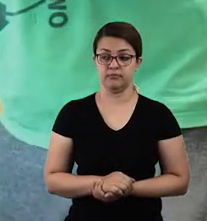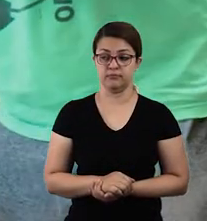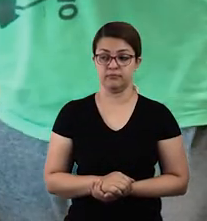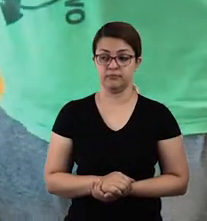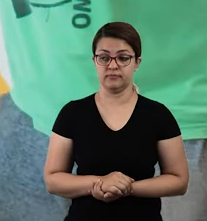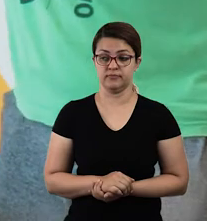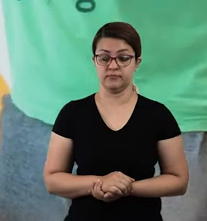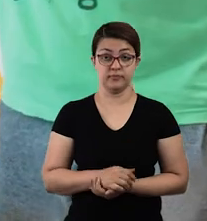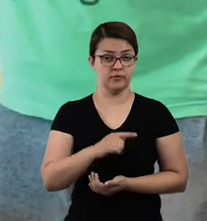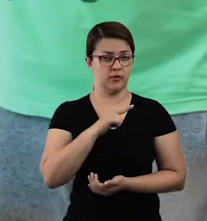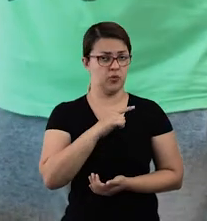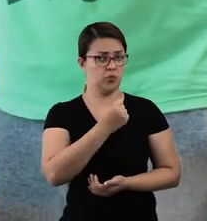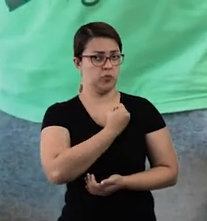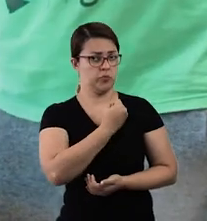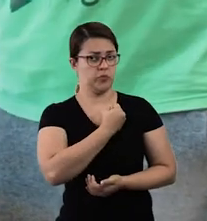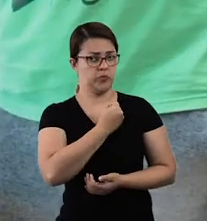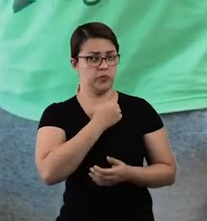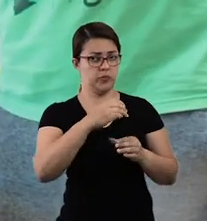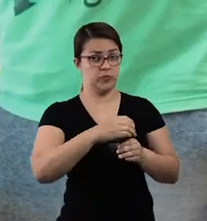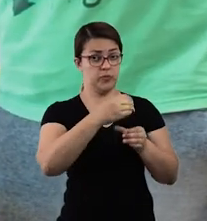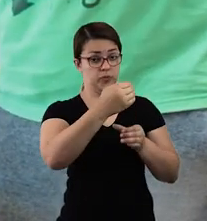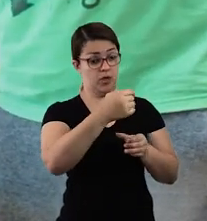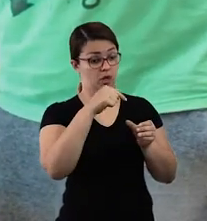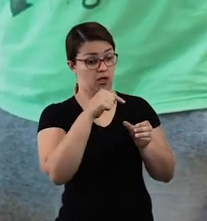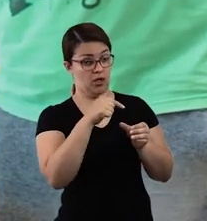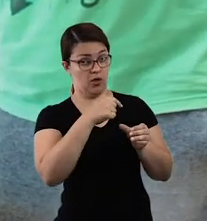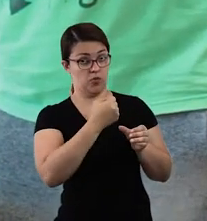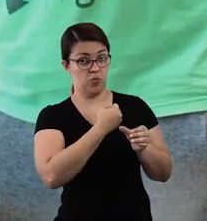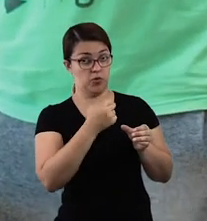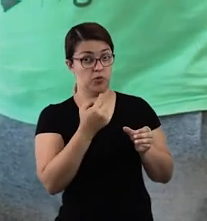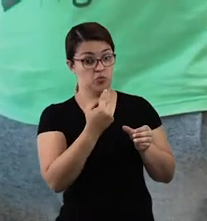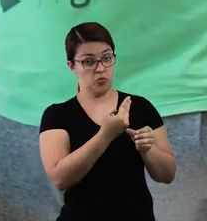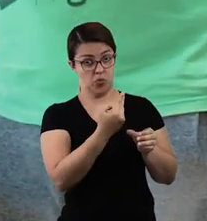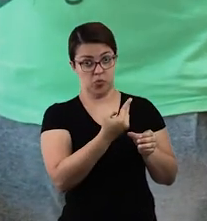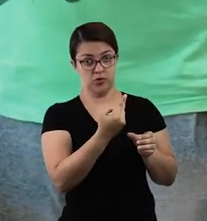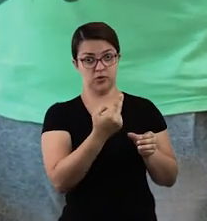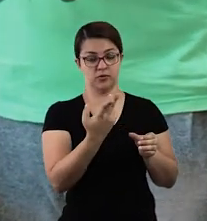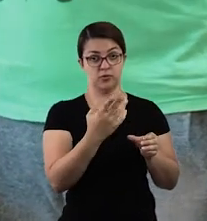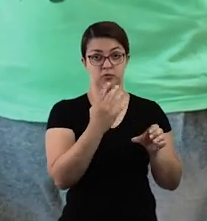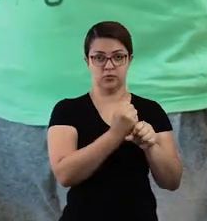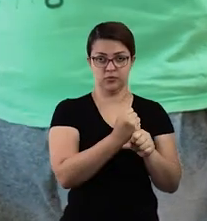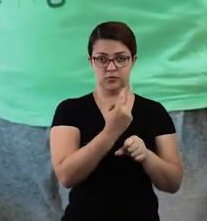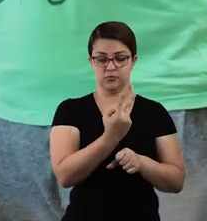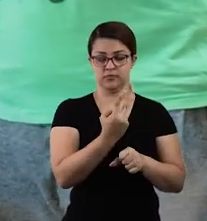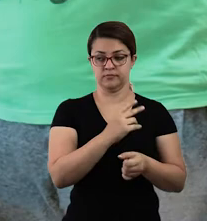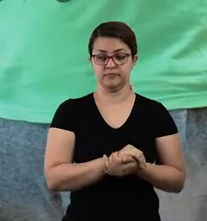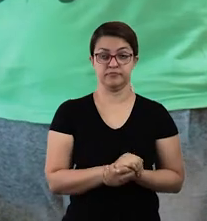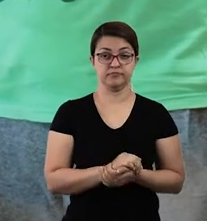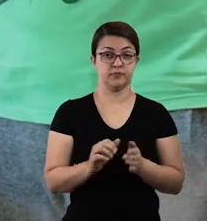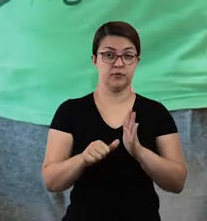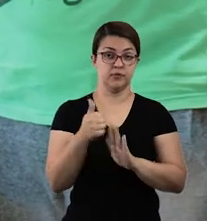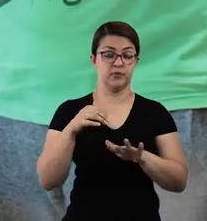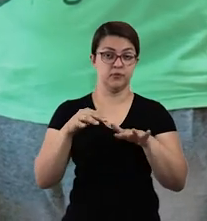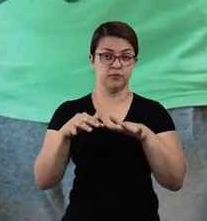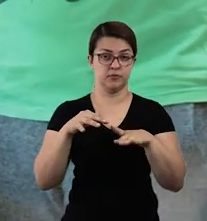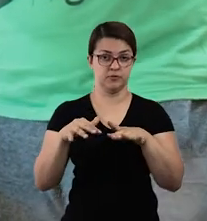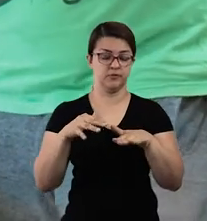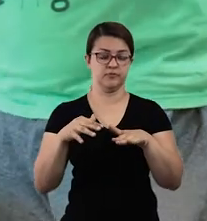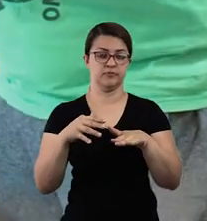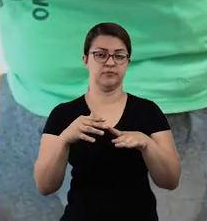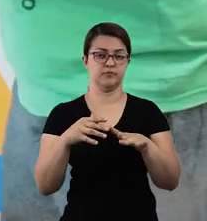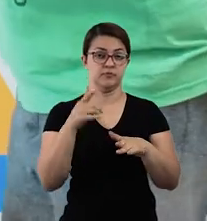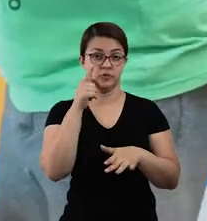Essa garrafinha aqui, ela contém uma numeração, ó, 2 pontos, certo? Então, no meu primeiro movimento de pêndulo, eu fiz 2 pontos,